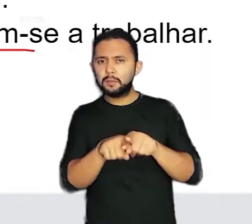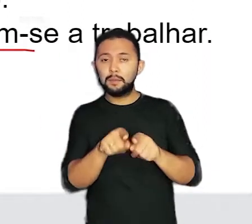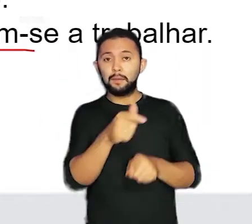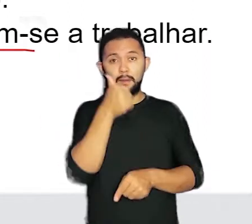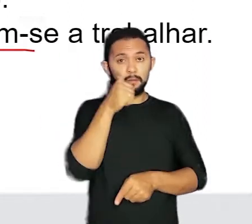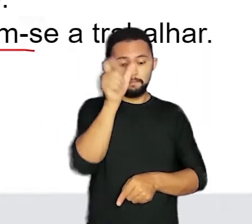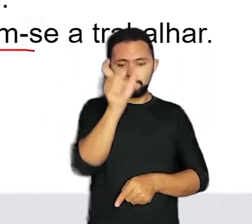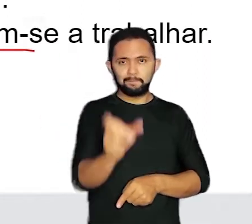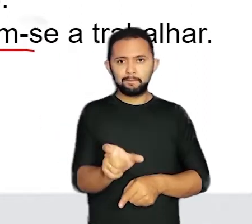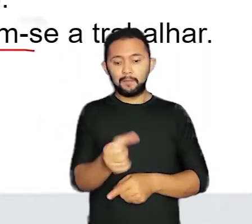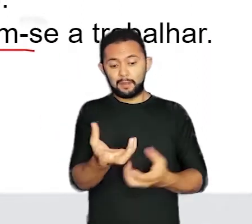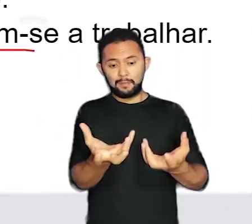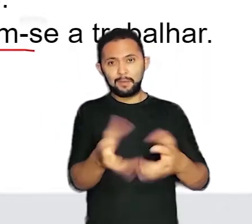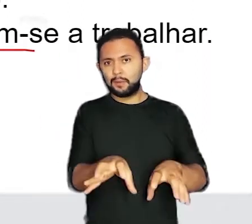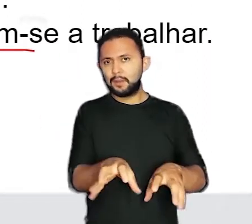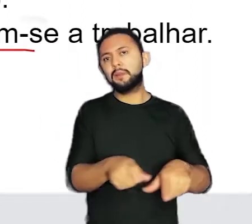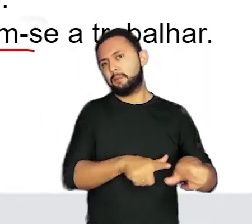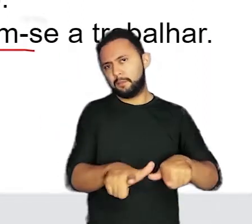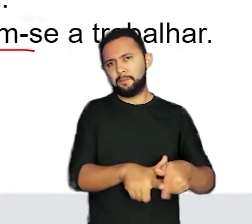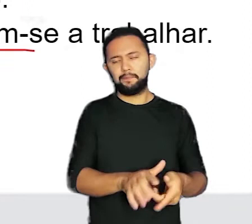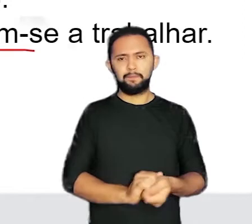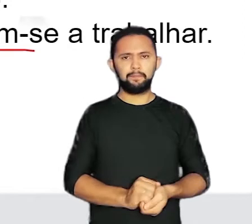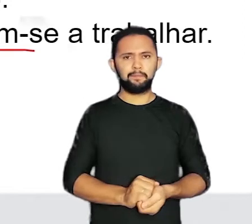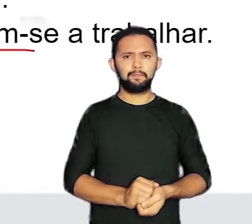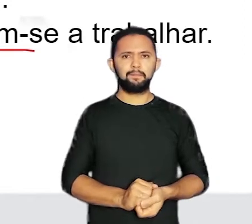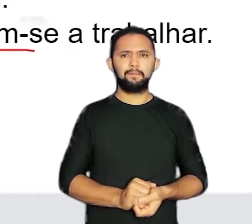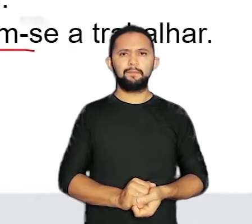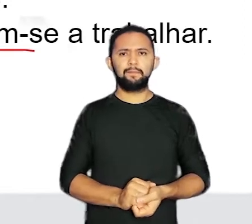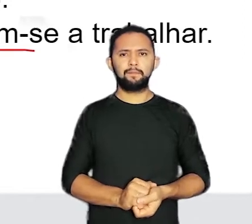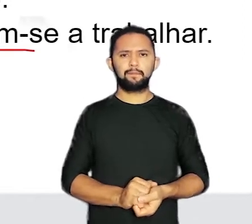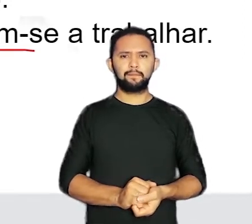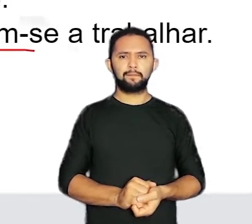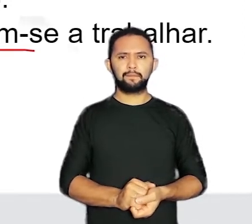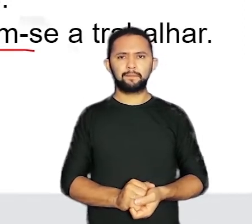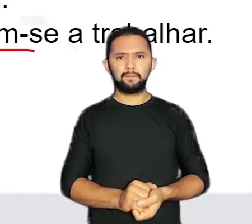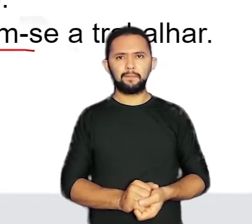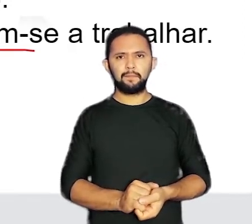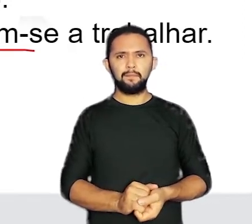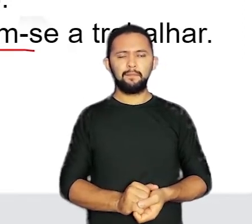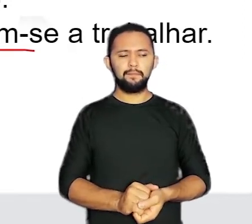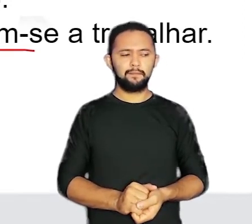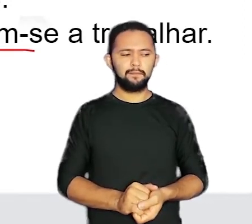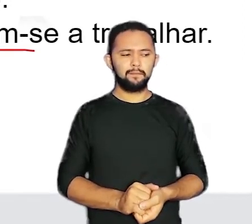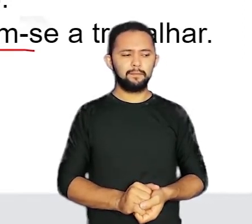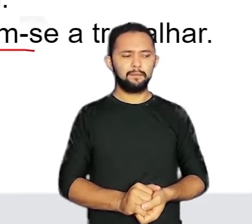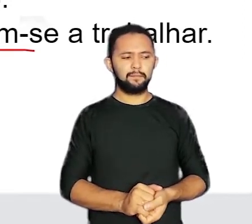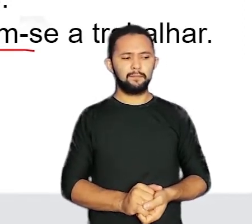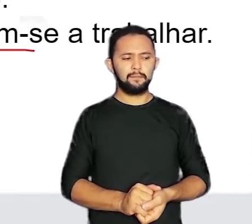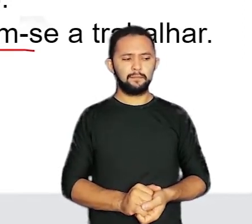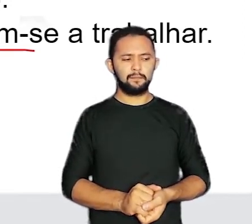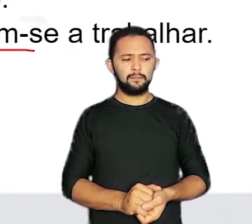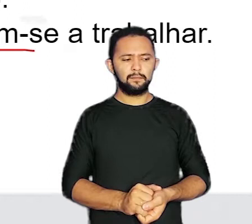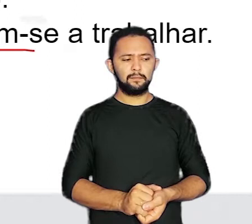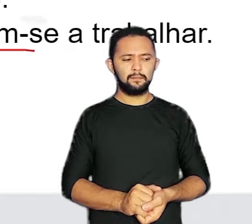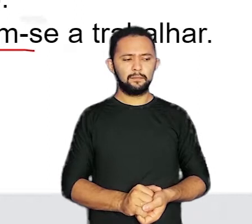tá bom? Então, o sujeito aqui é o bilheteiro e a projecionista do cinema. E o núcleo é bilheteiro e projecionista.